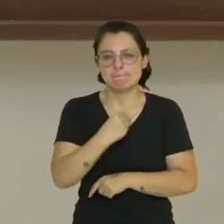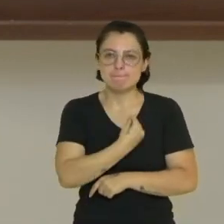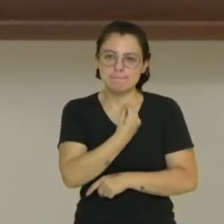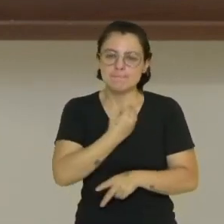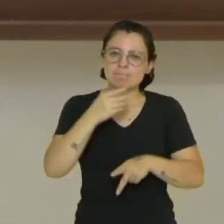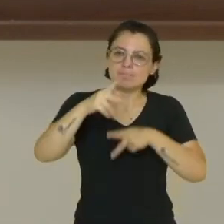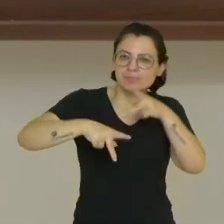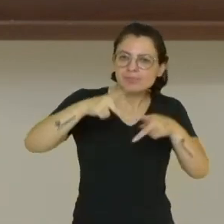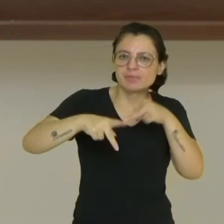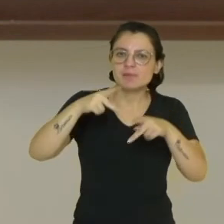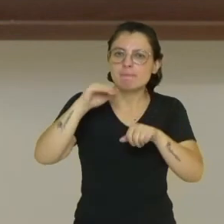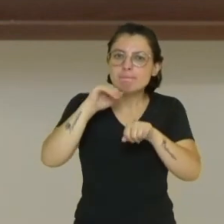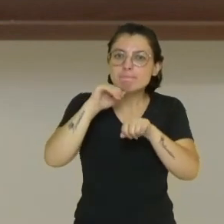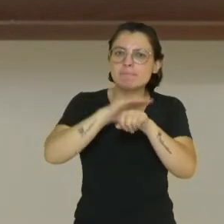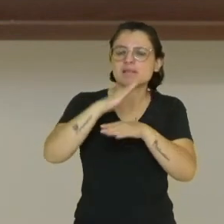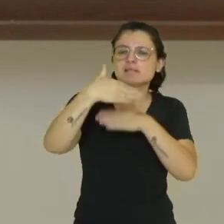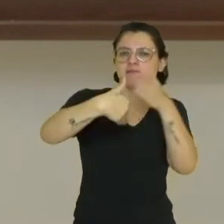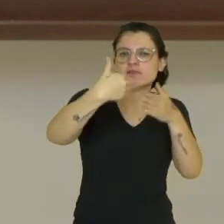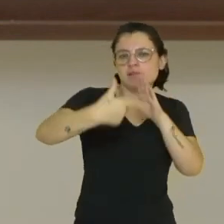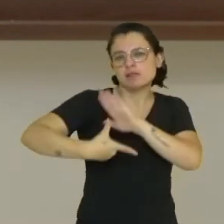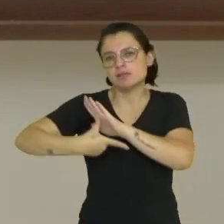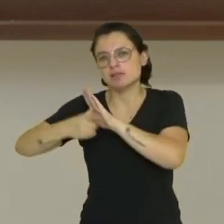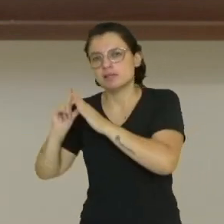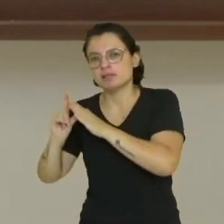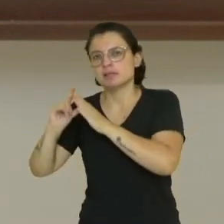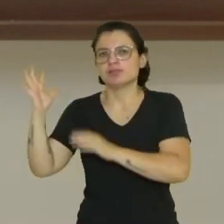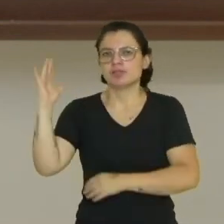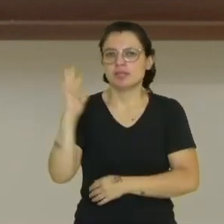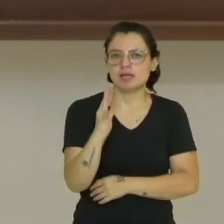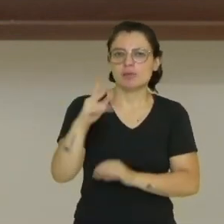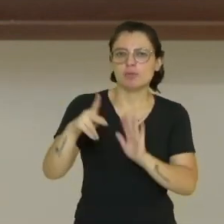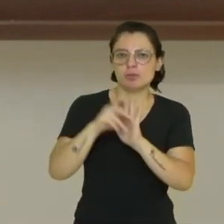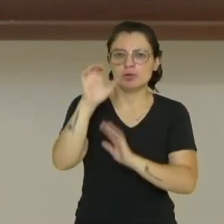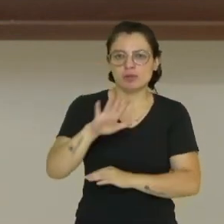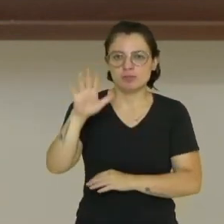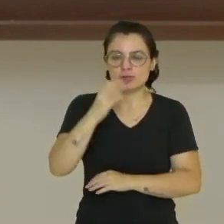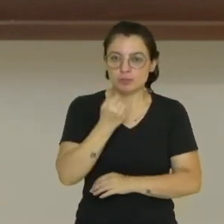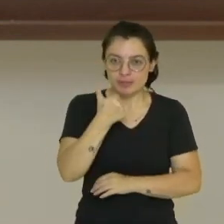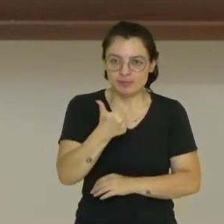mais desenvolvidas da América antes da chegada dos europeus. Tudo